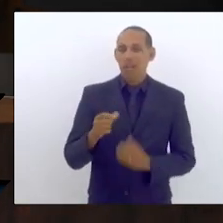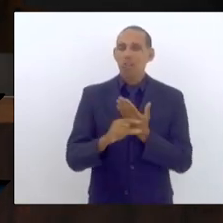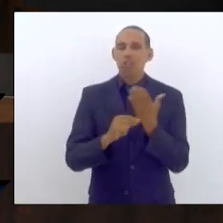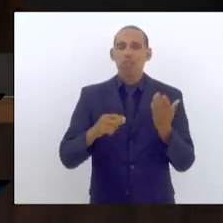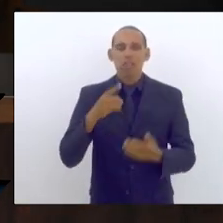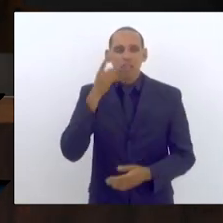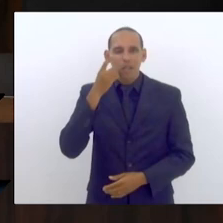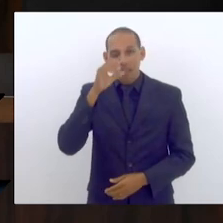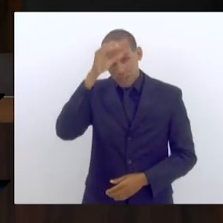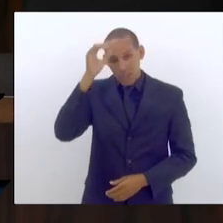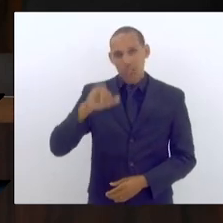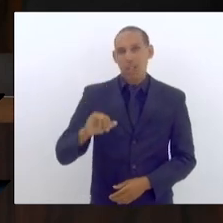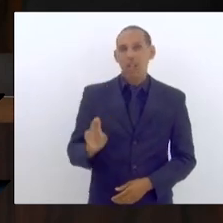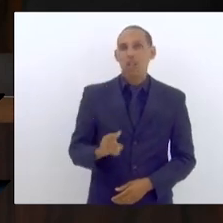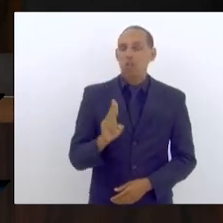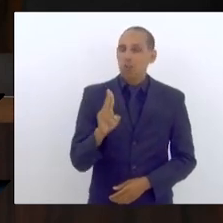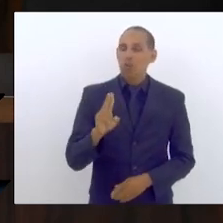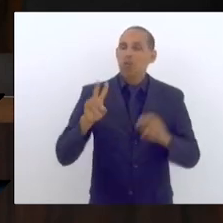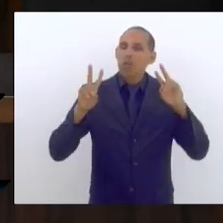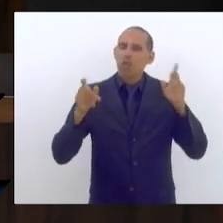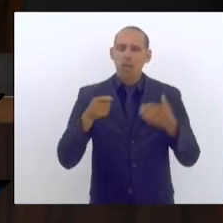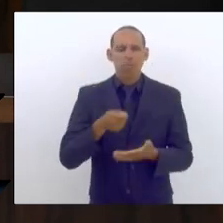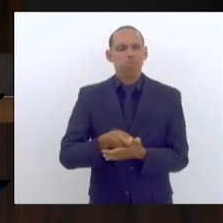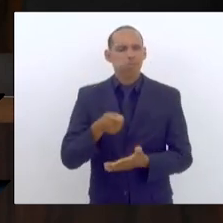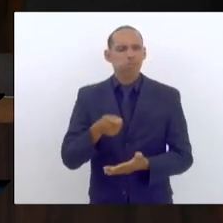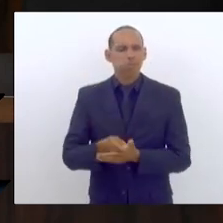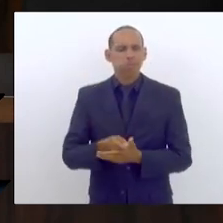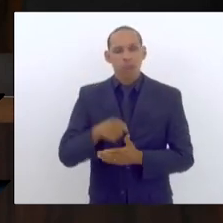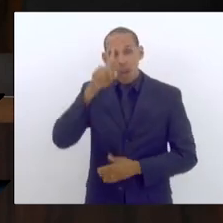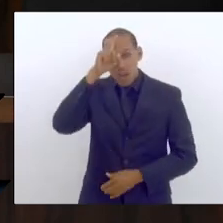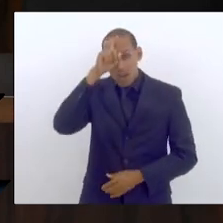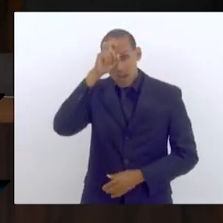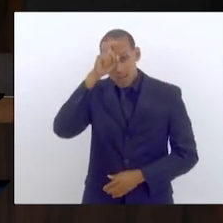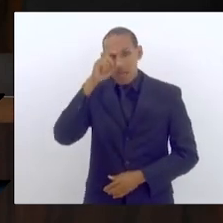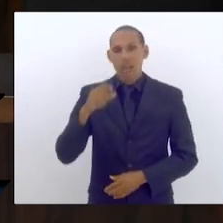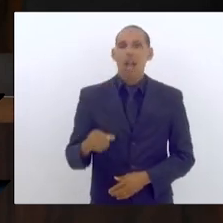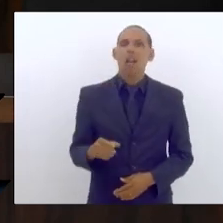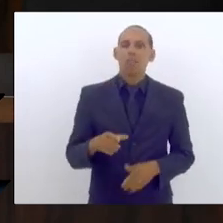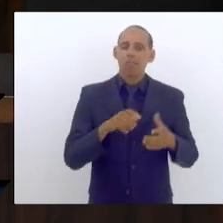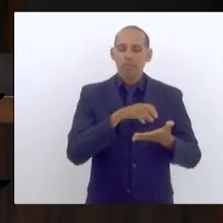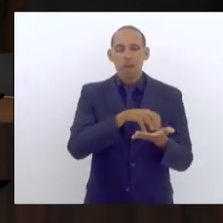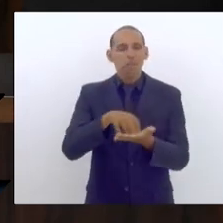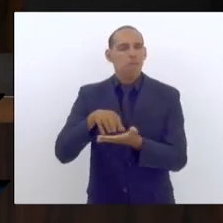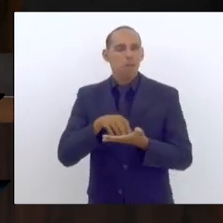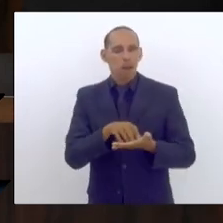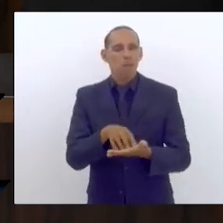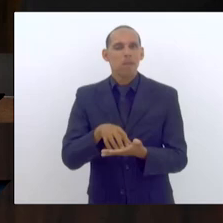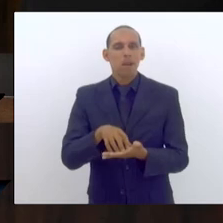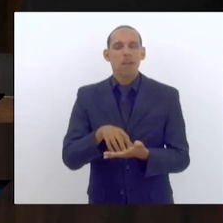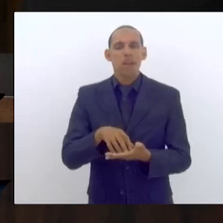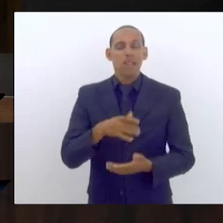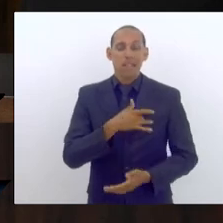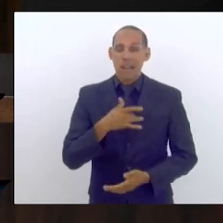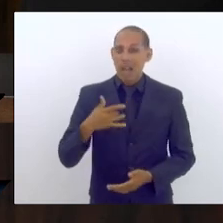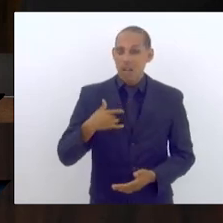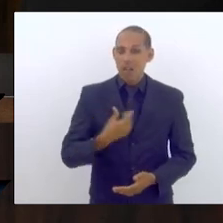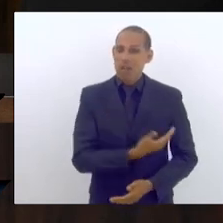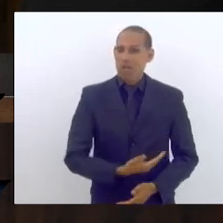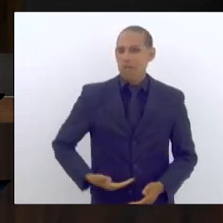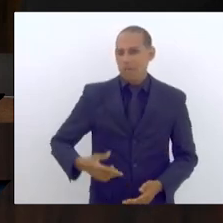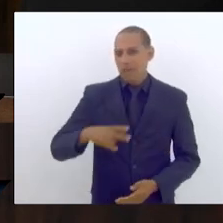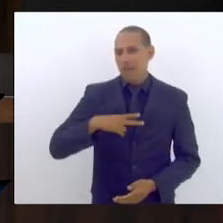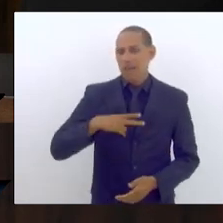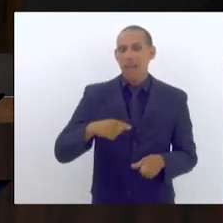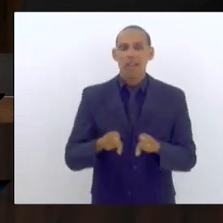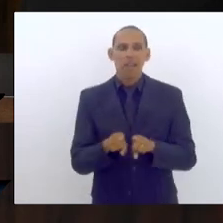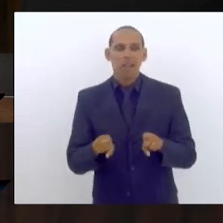deputada Tia Ju, que dispõe sobre a obrigatoriedade dos hospitais, clínicas e postos de saúde da rede pública e particular